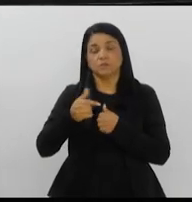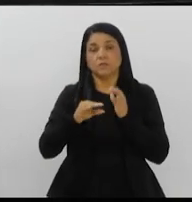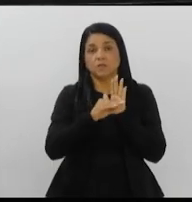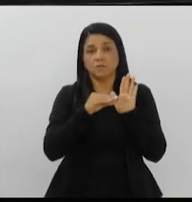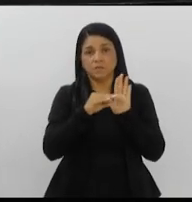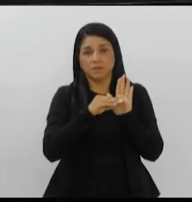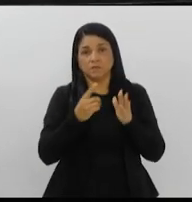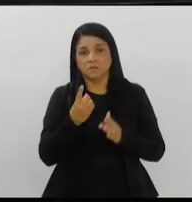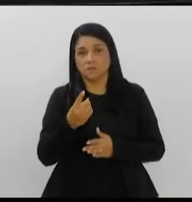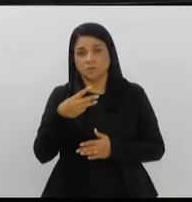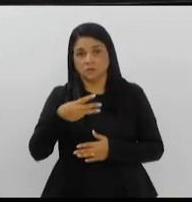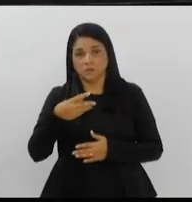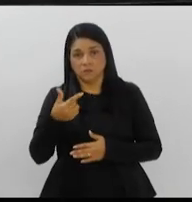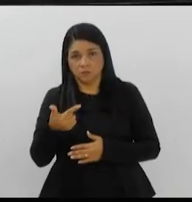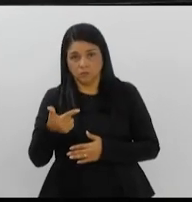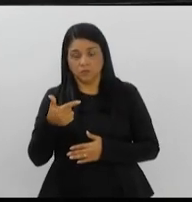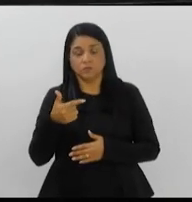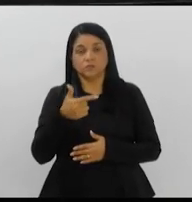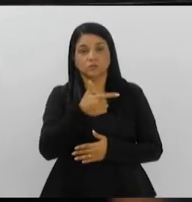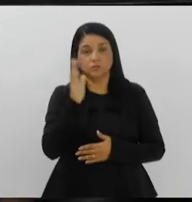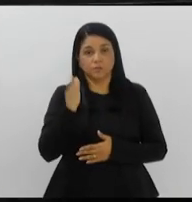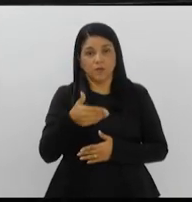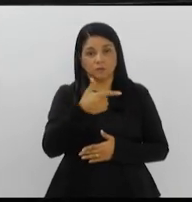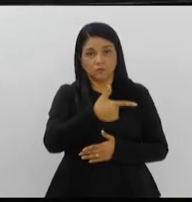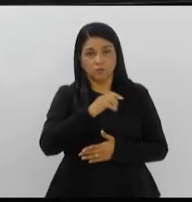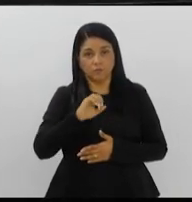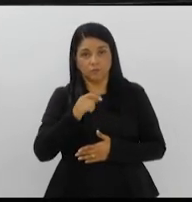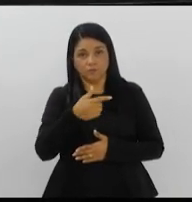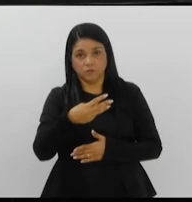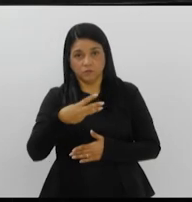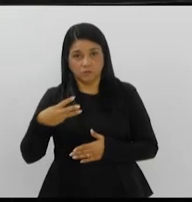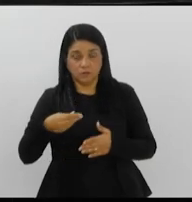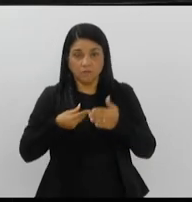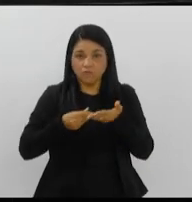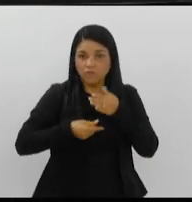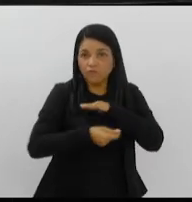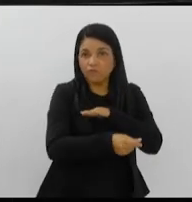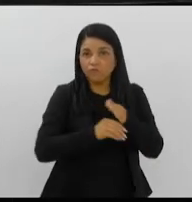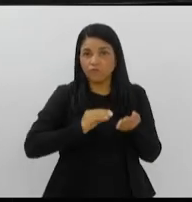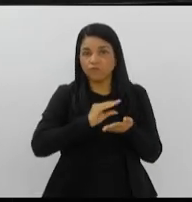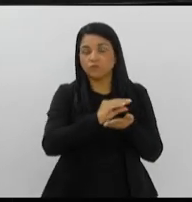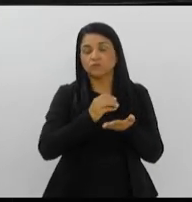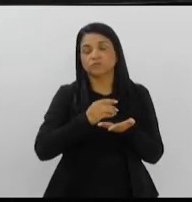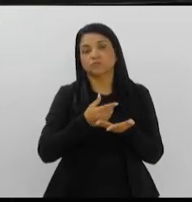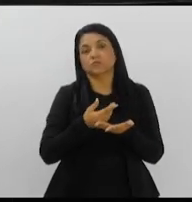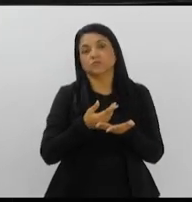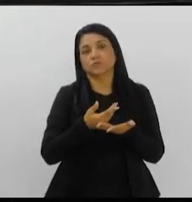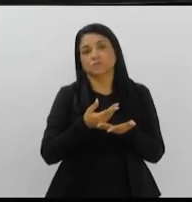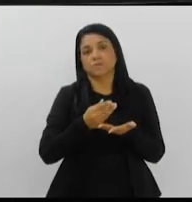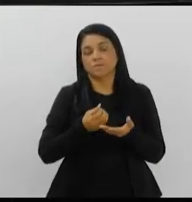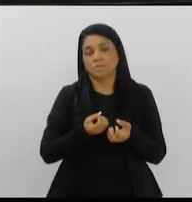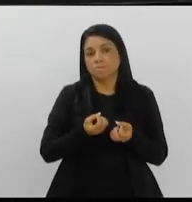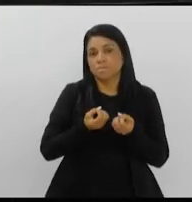132/23, foi instituído o Fundo de Compensação de Benefícios Fiscais, prevendo